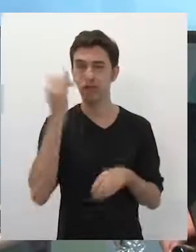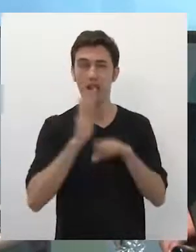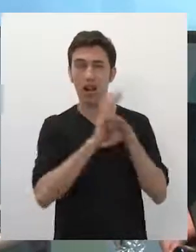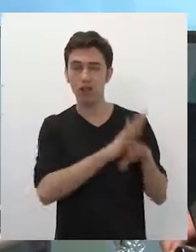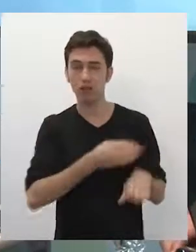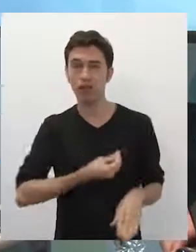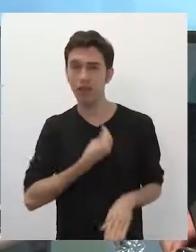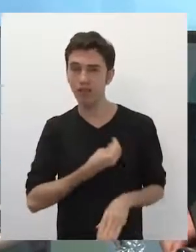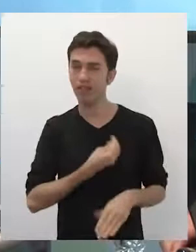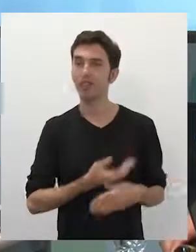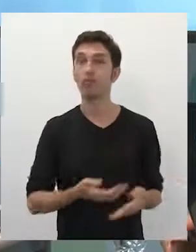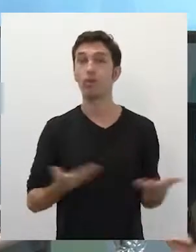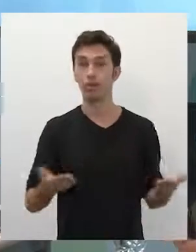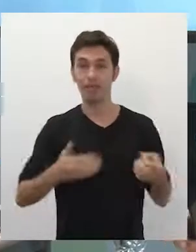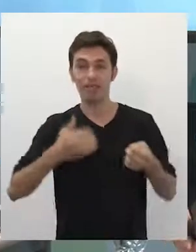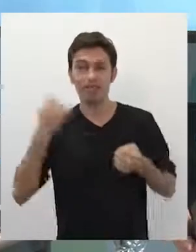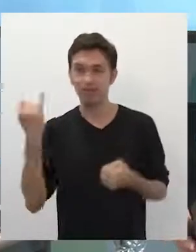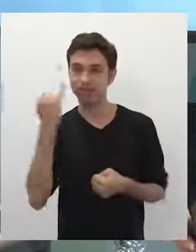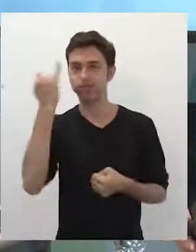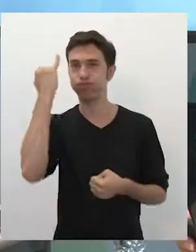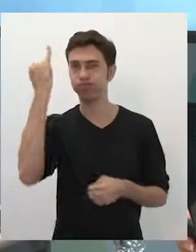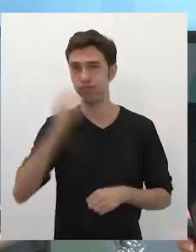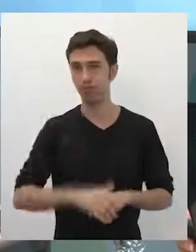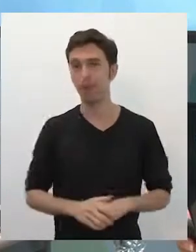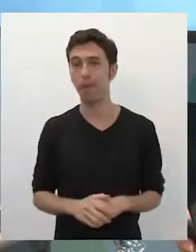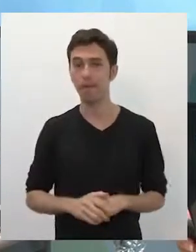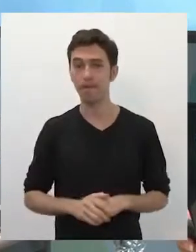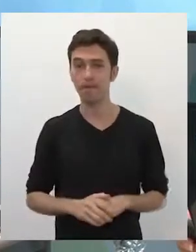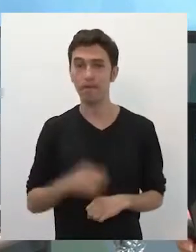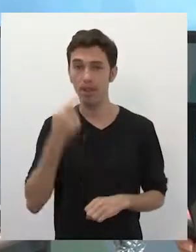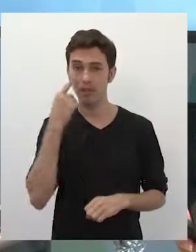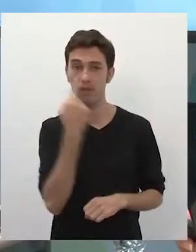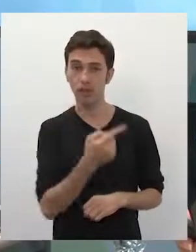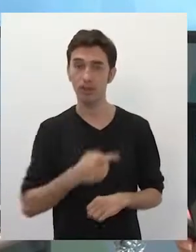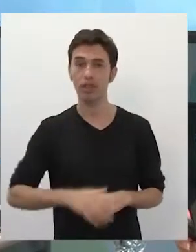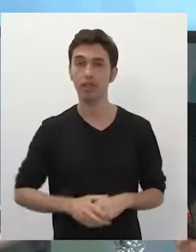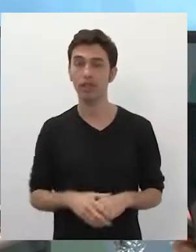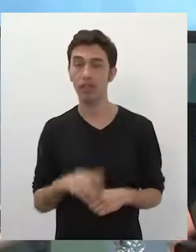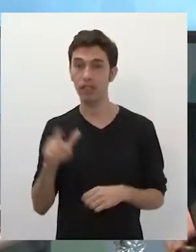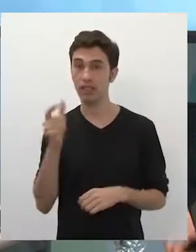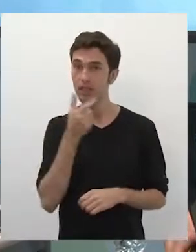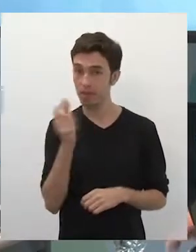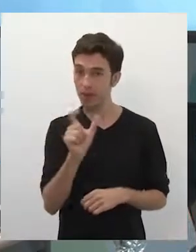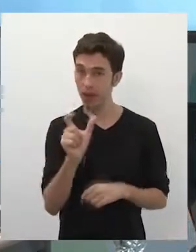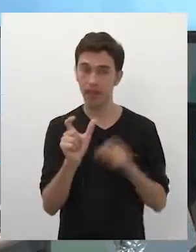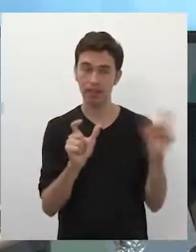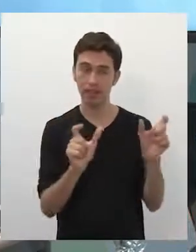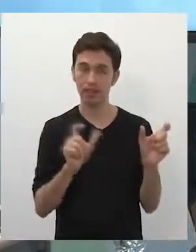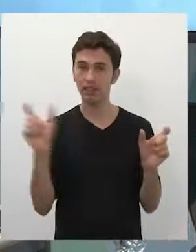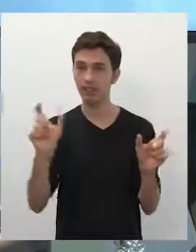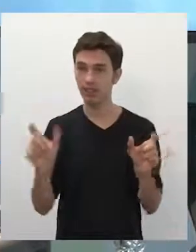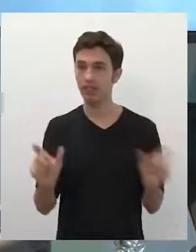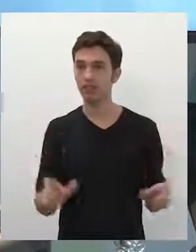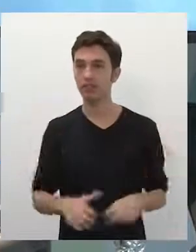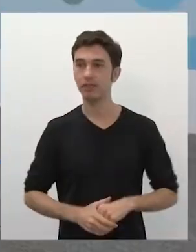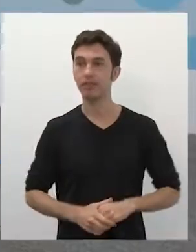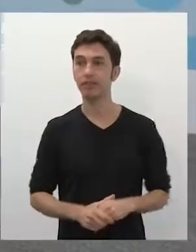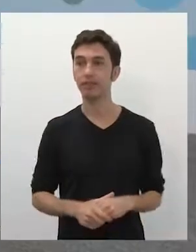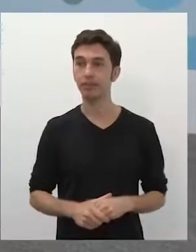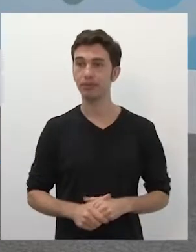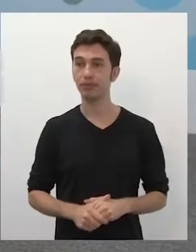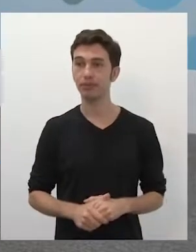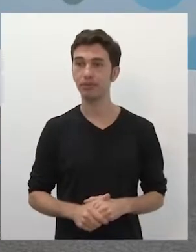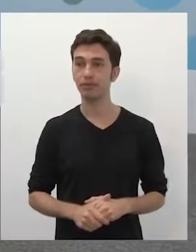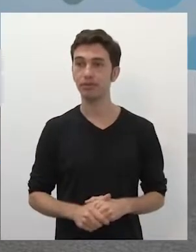é essencial, tá? Vamos observando aí, então, essas palavras em destaque. Dani?